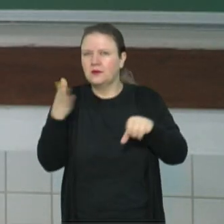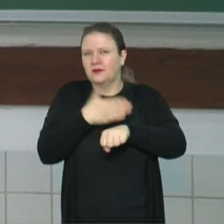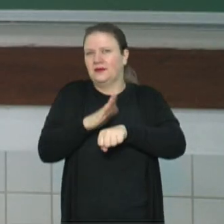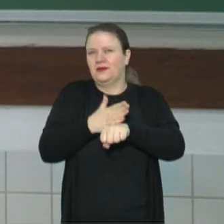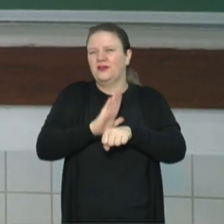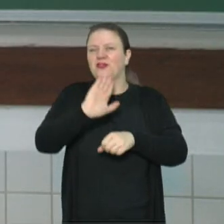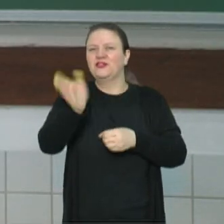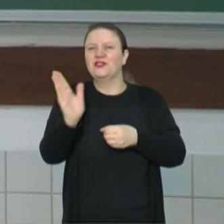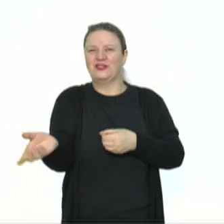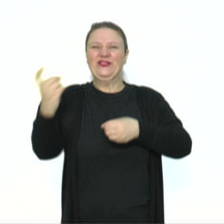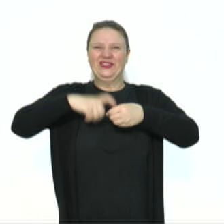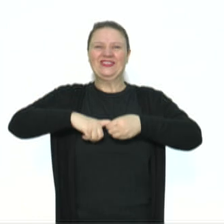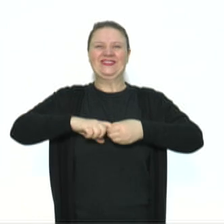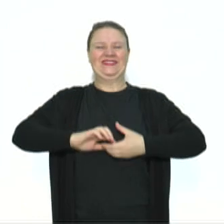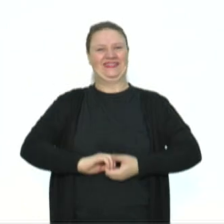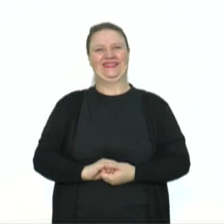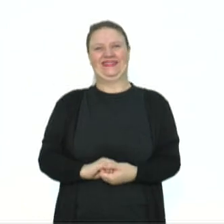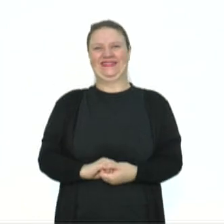atividade e já já voltamos.